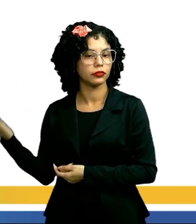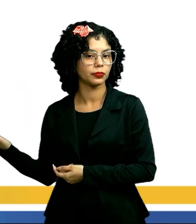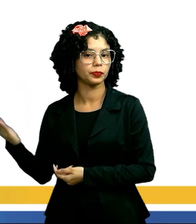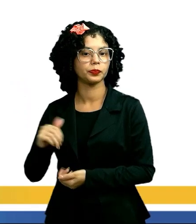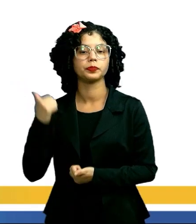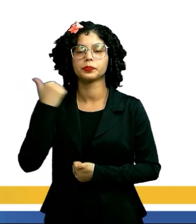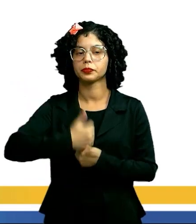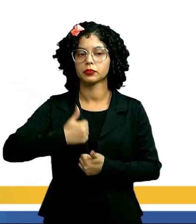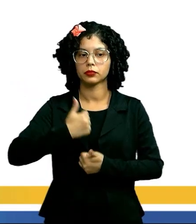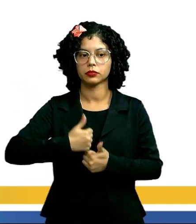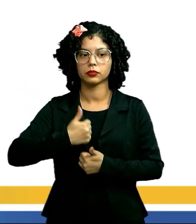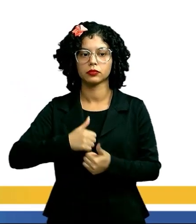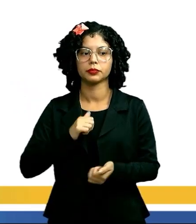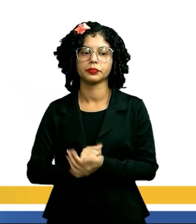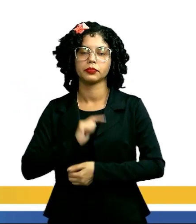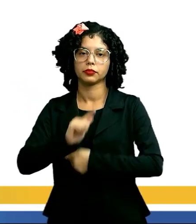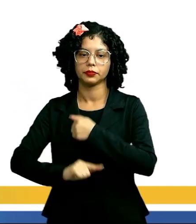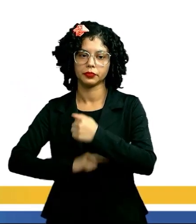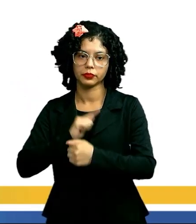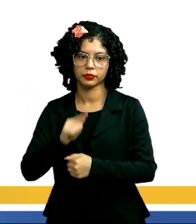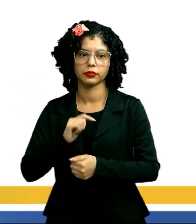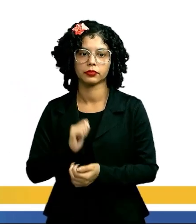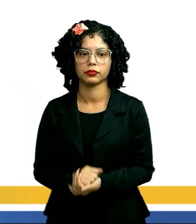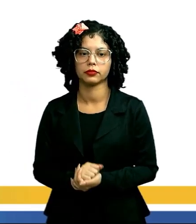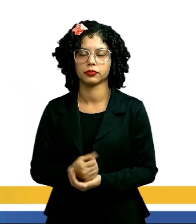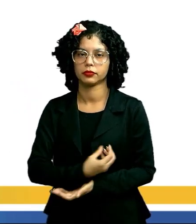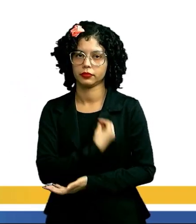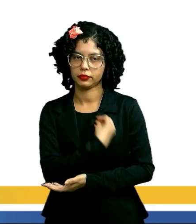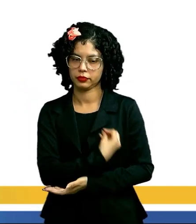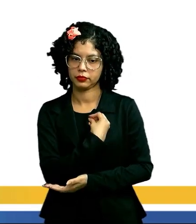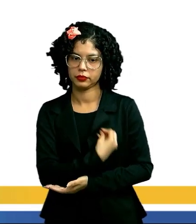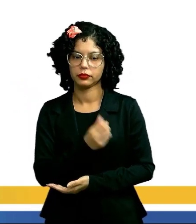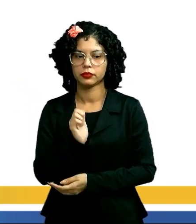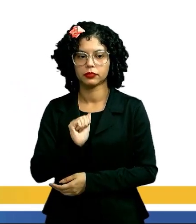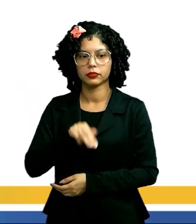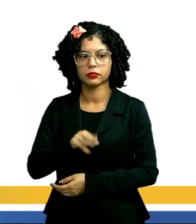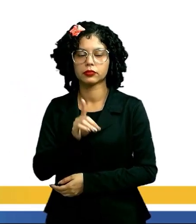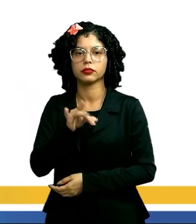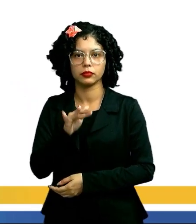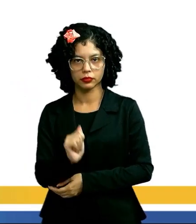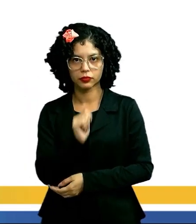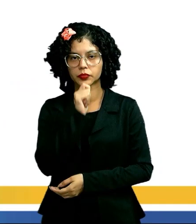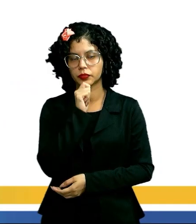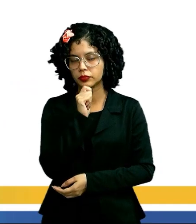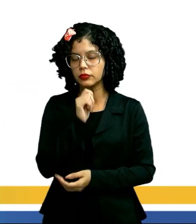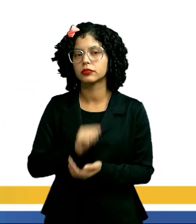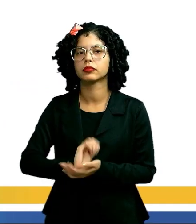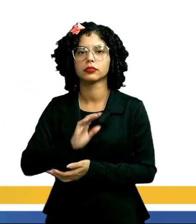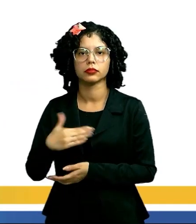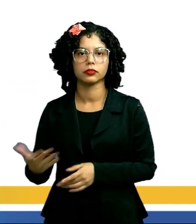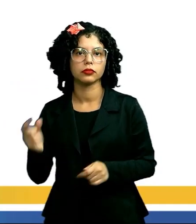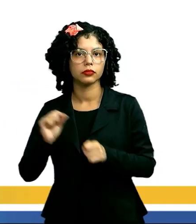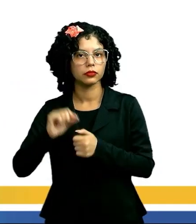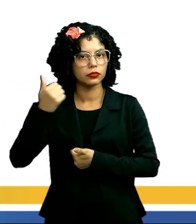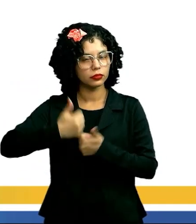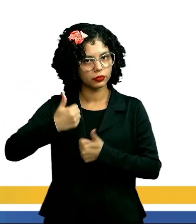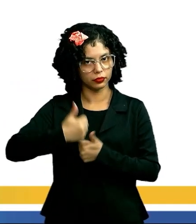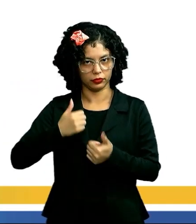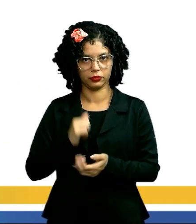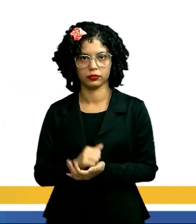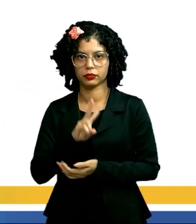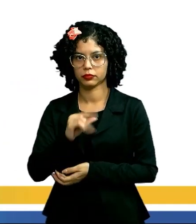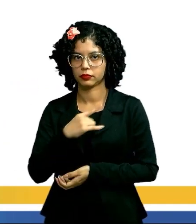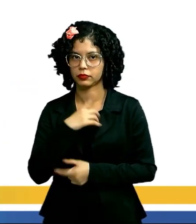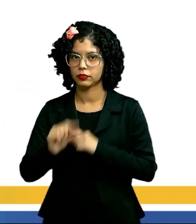eu substituo ali os átomos de hidrogênio presentes na amônia, né, que é NH3. Então, quando eu faço essa substituição, eu vou